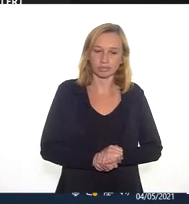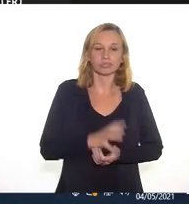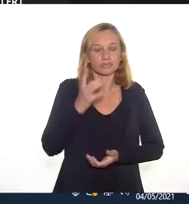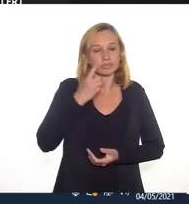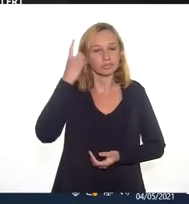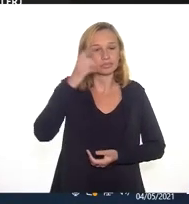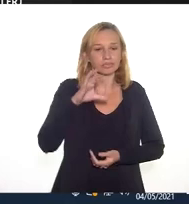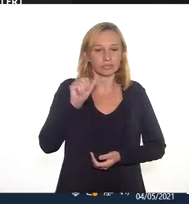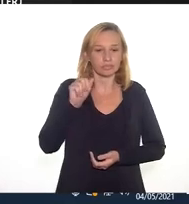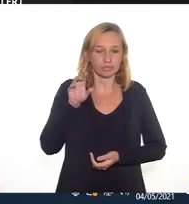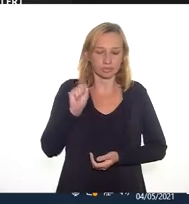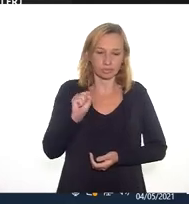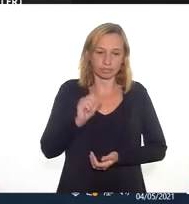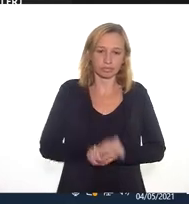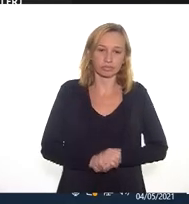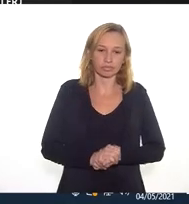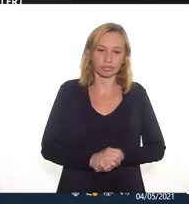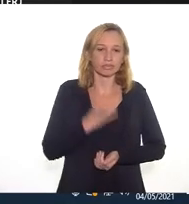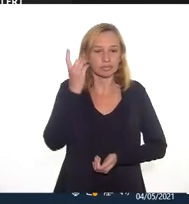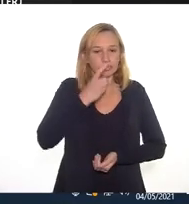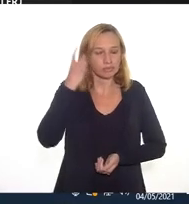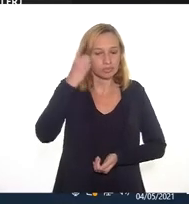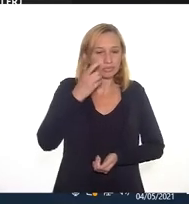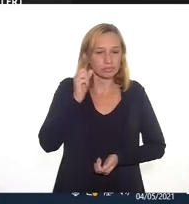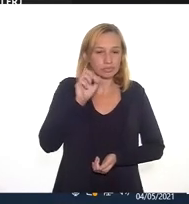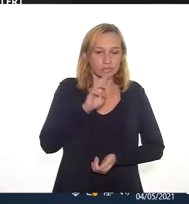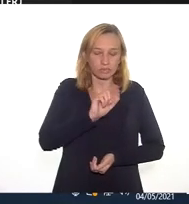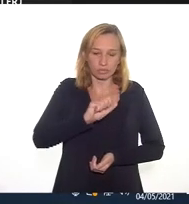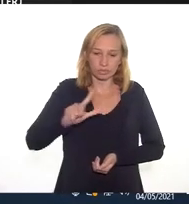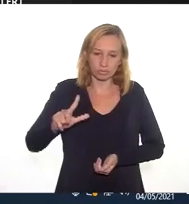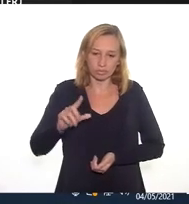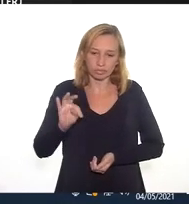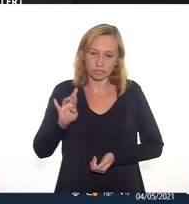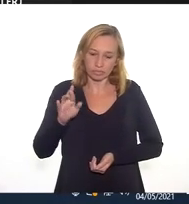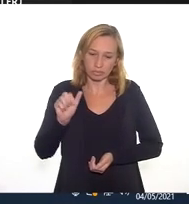Deputado Carlos Augusto. Deputado Coronel Salema.